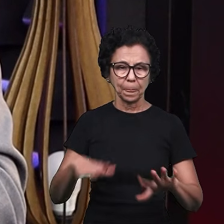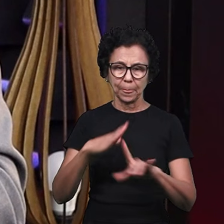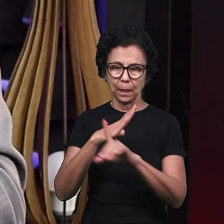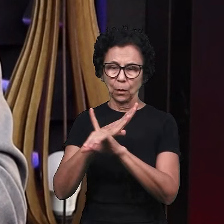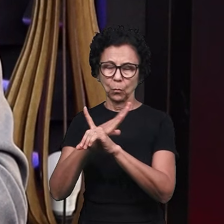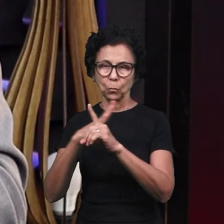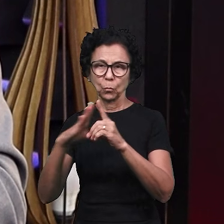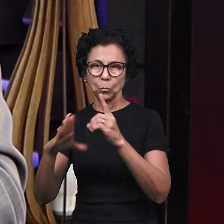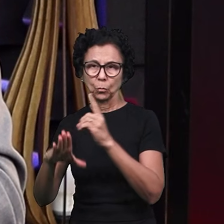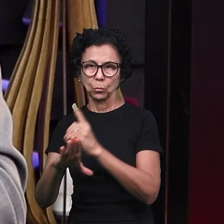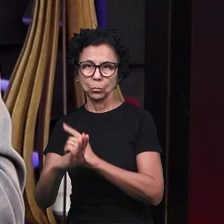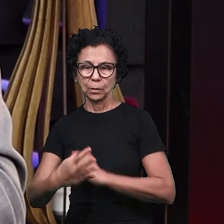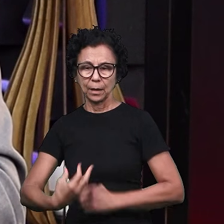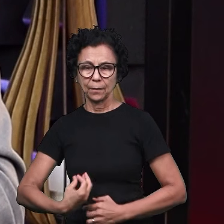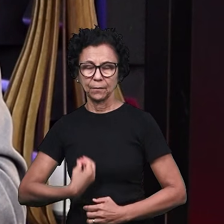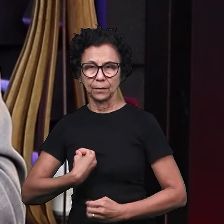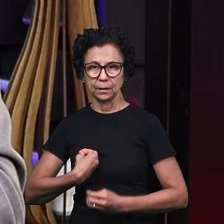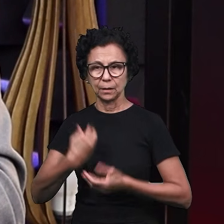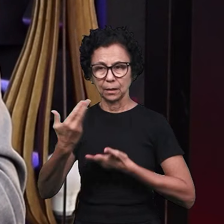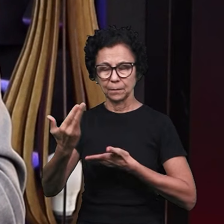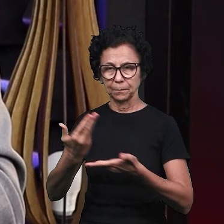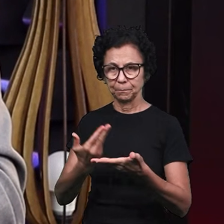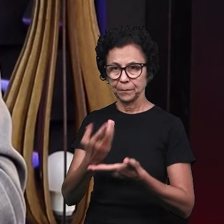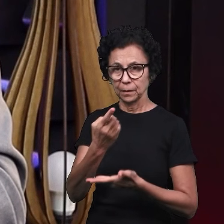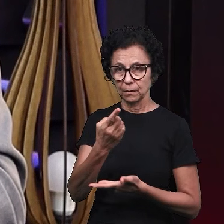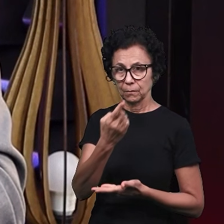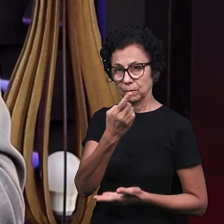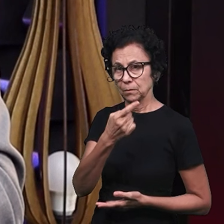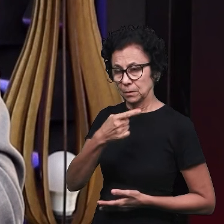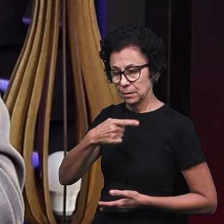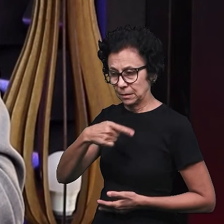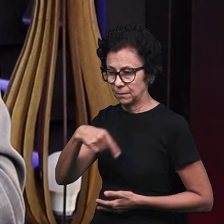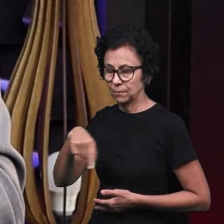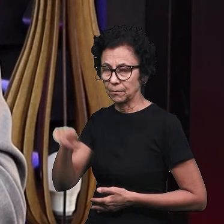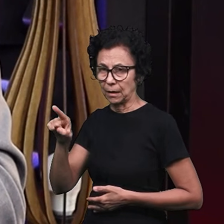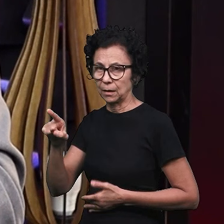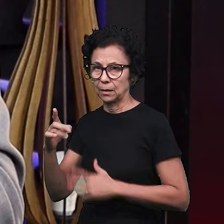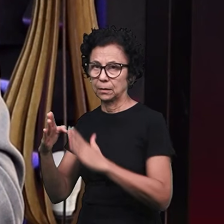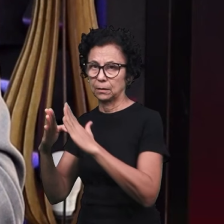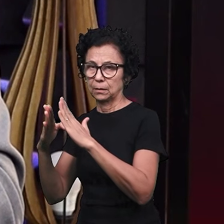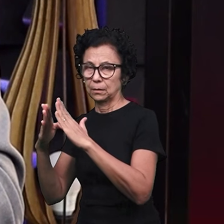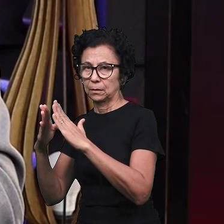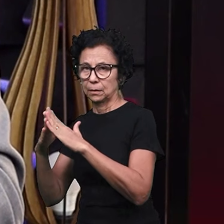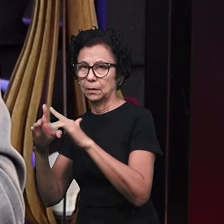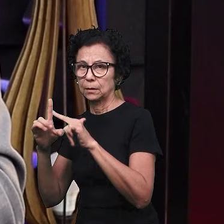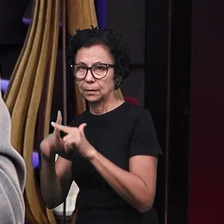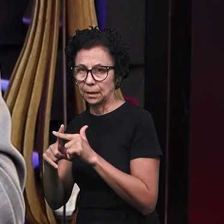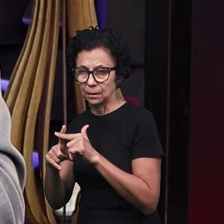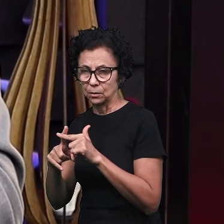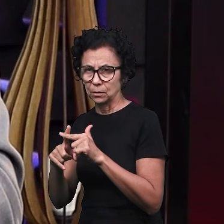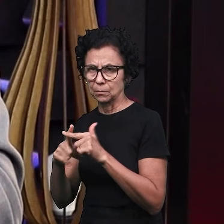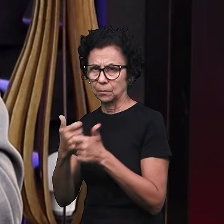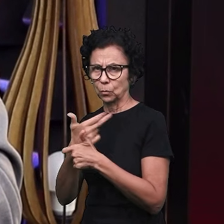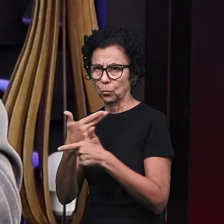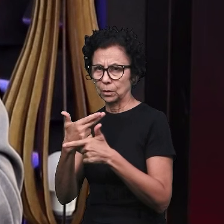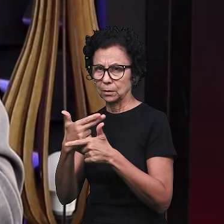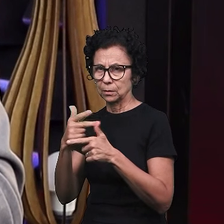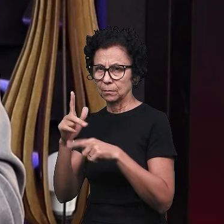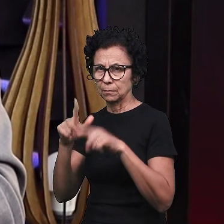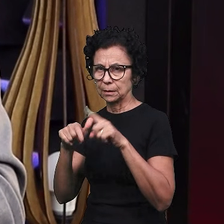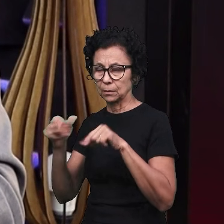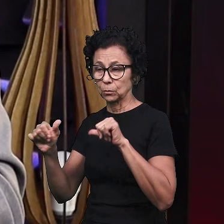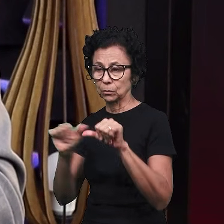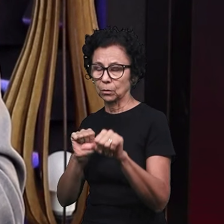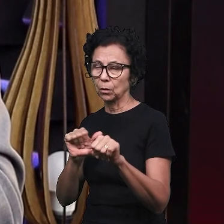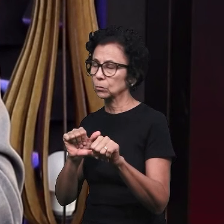para nós é essa transmissão de vida. Você vai, não por uma troca, mas você vai para falar